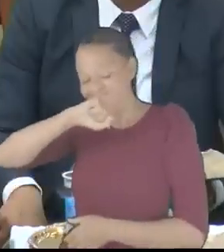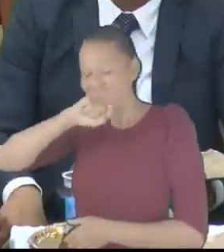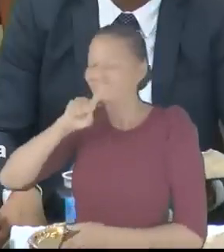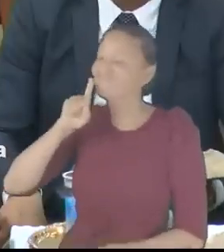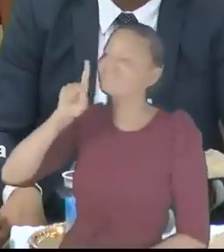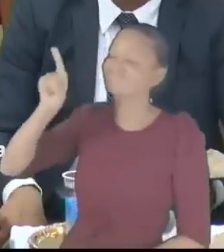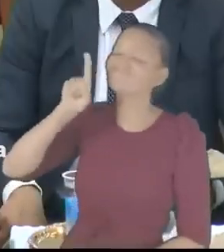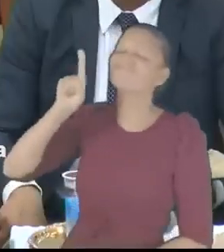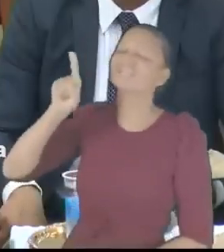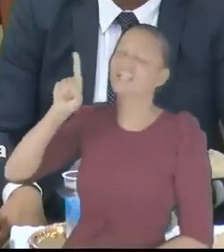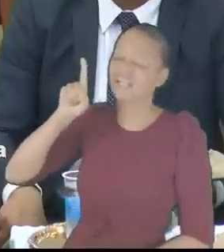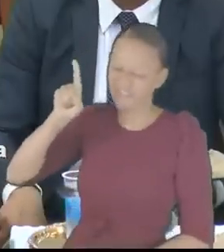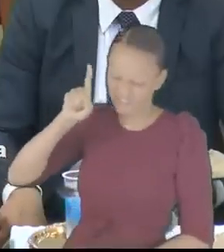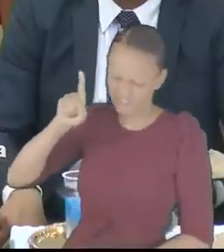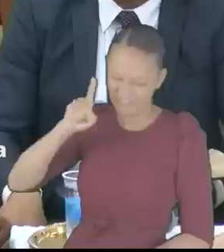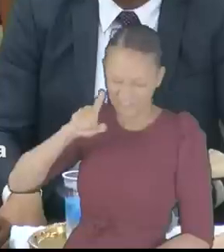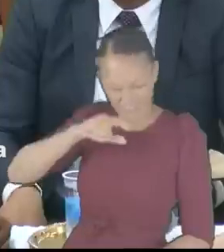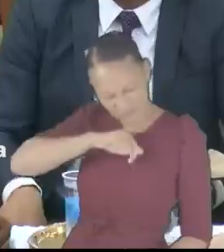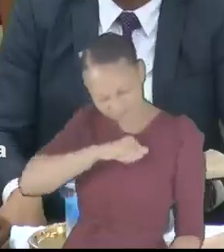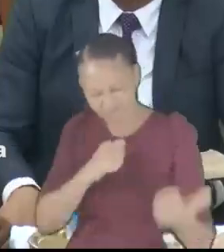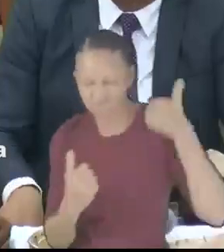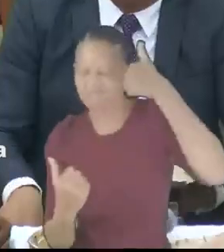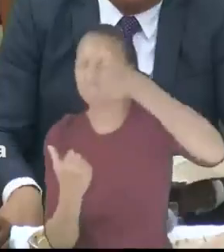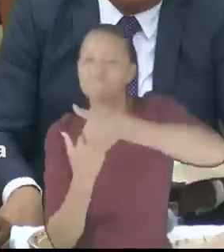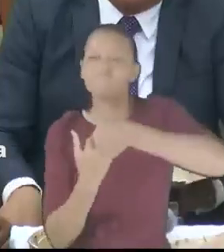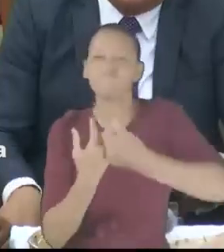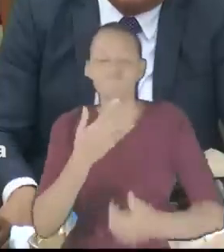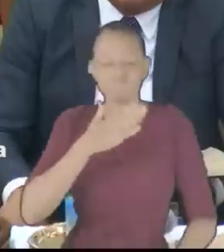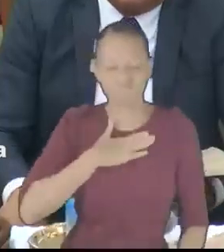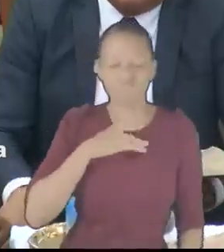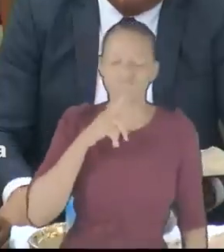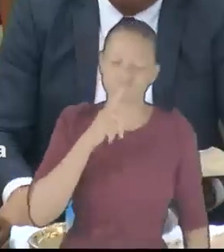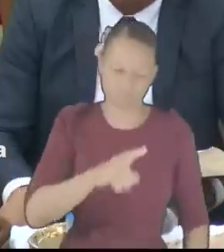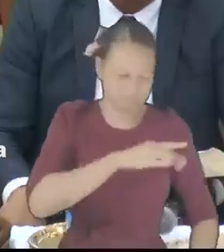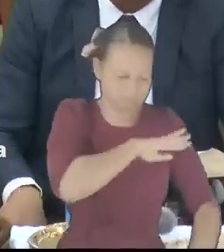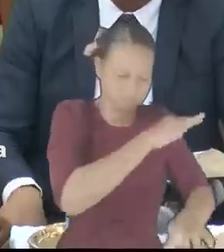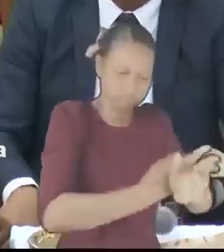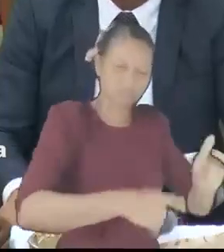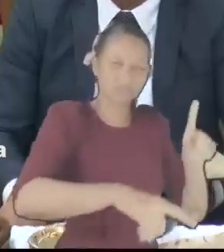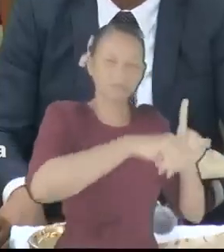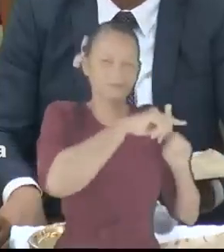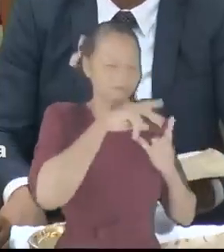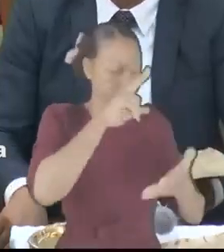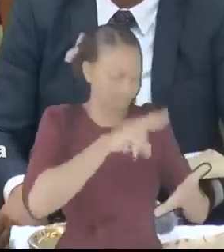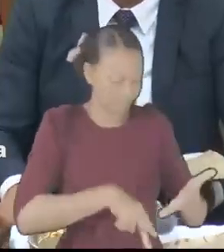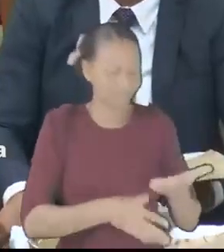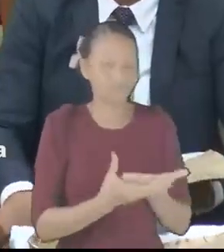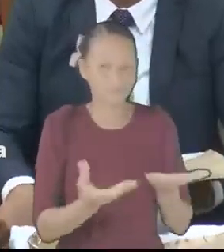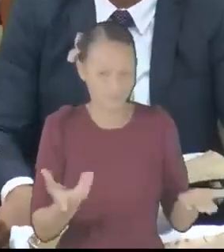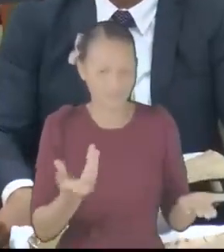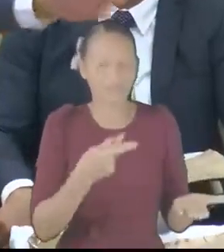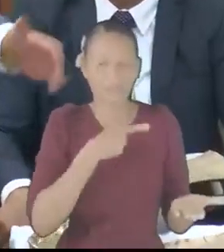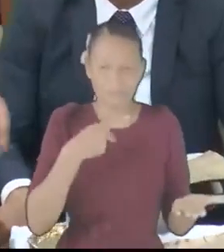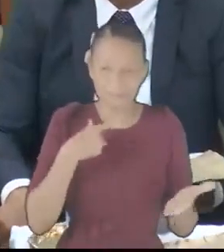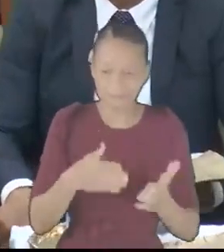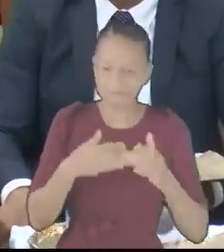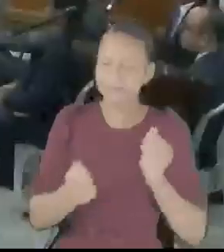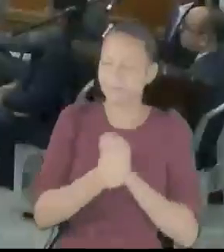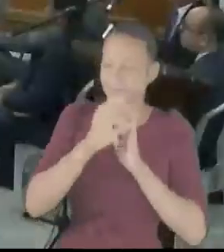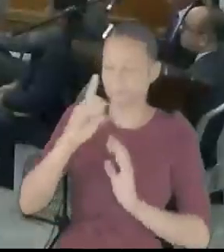Aquele que pagou a dívida na cruz do Calvário. Olha aí, por favor, leia, pastor. Glória a Deus.